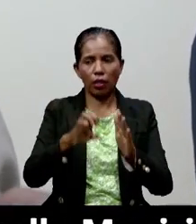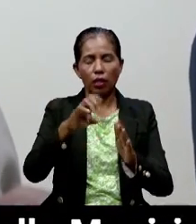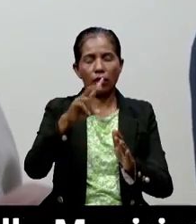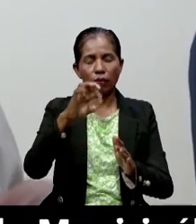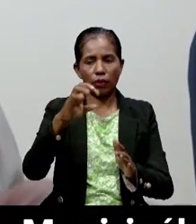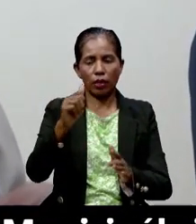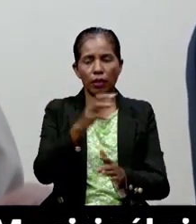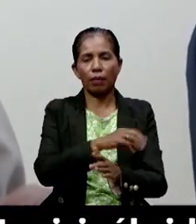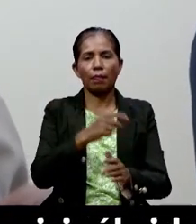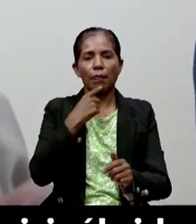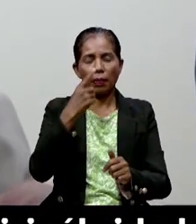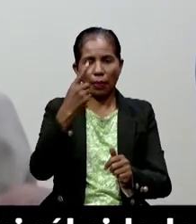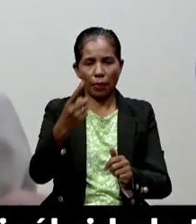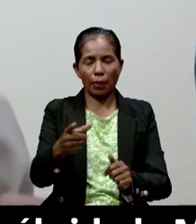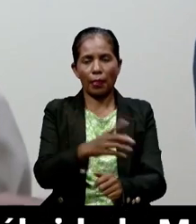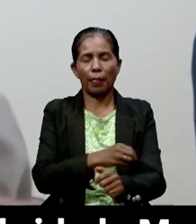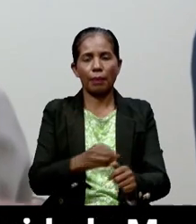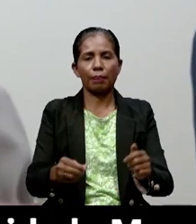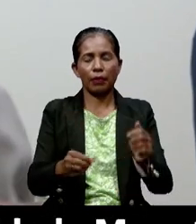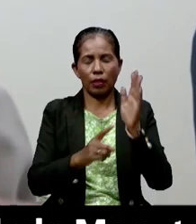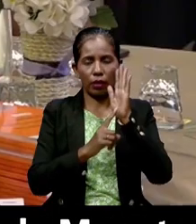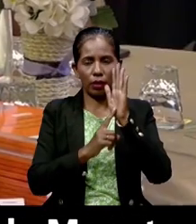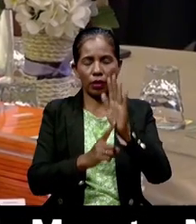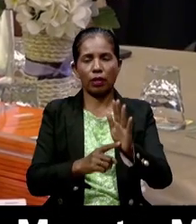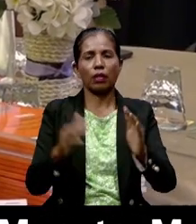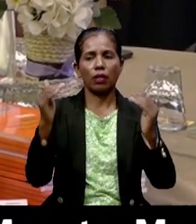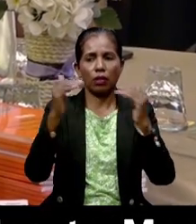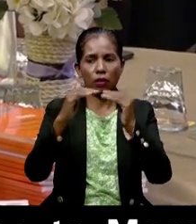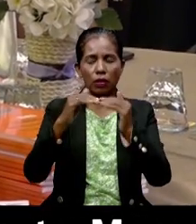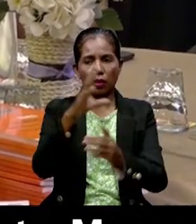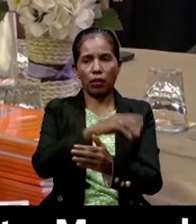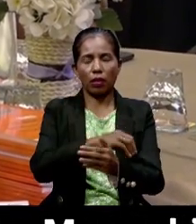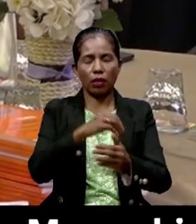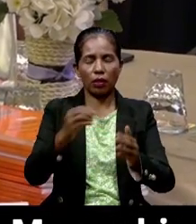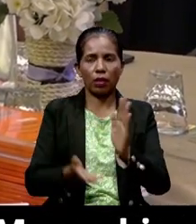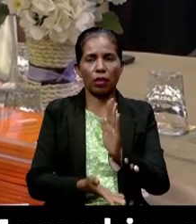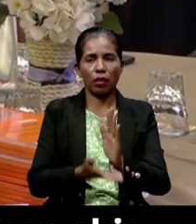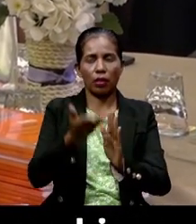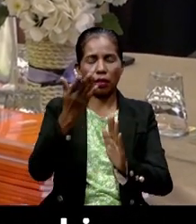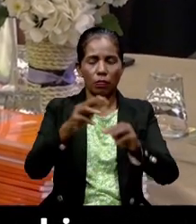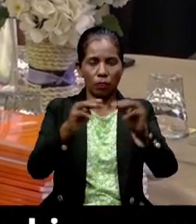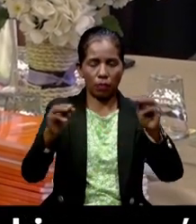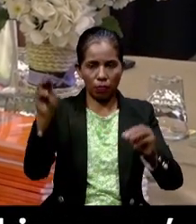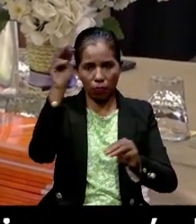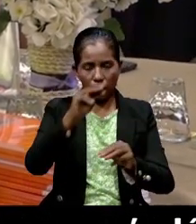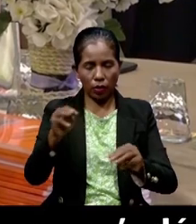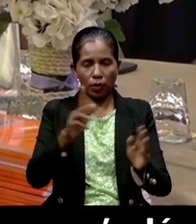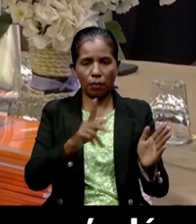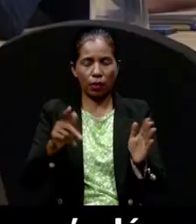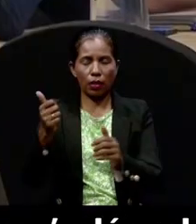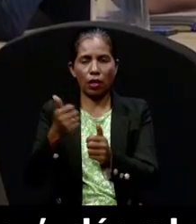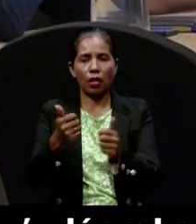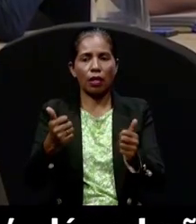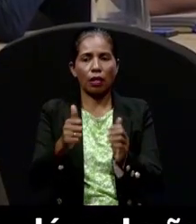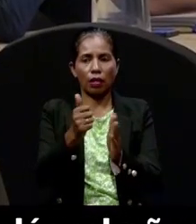Souza Carvalho hatoli hiraknei hafoi na abertura workshop ba coloquio hasai capacidade monitorização plano ação nacional